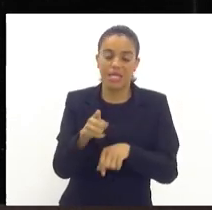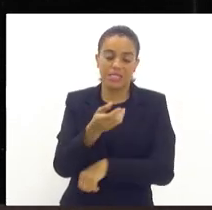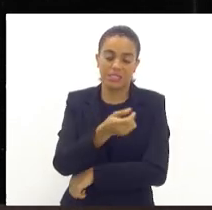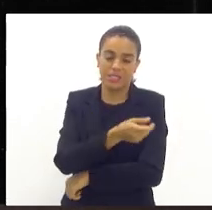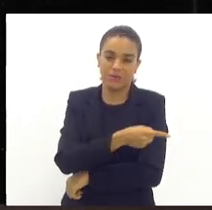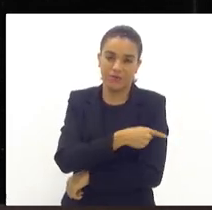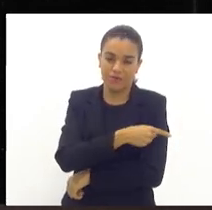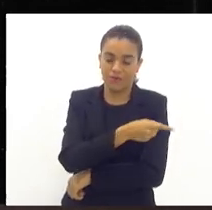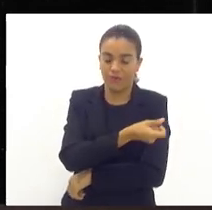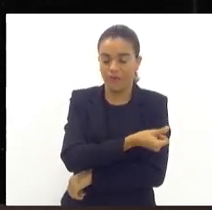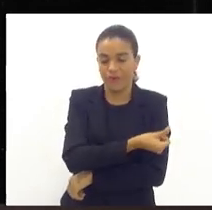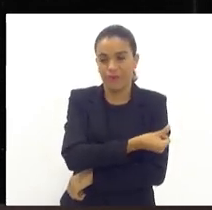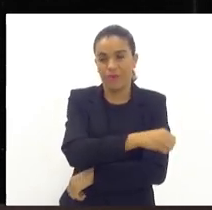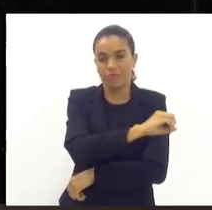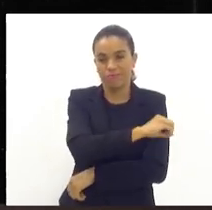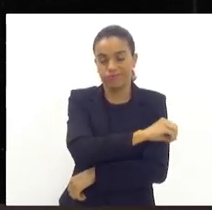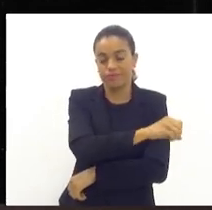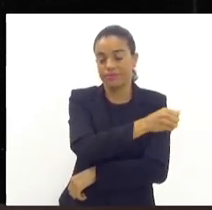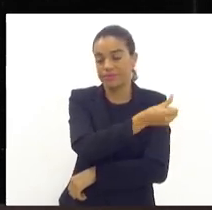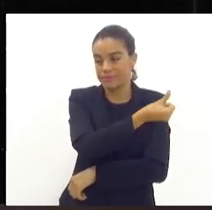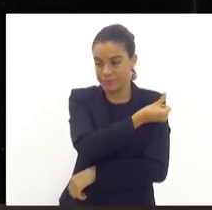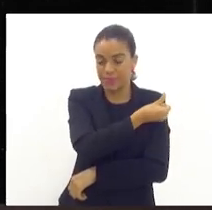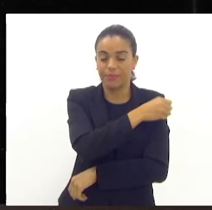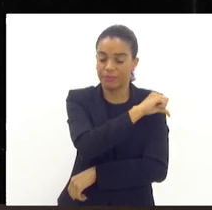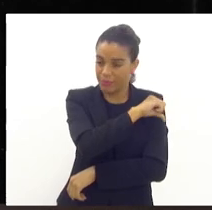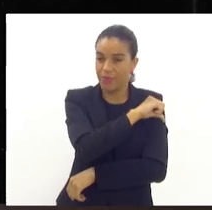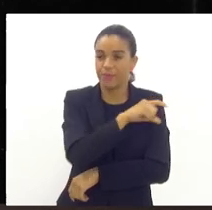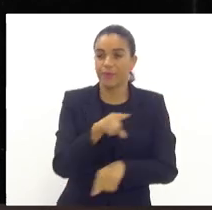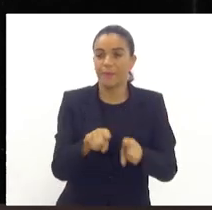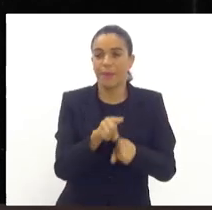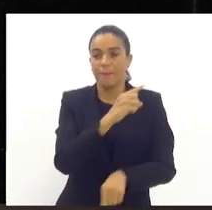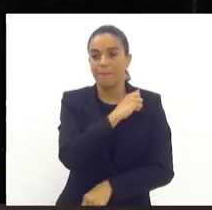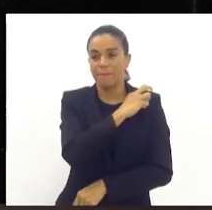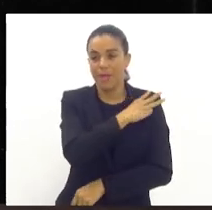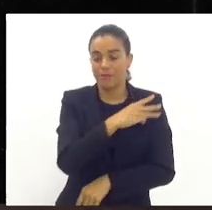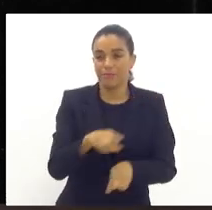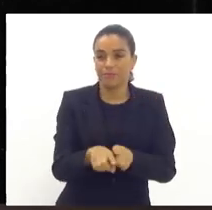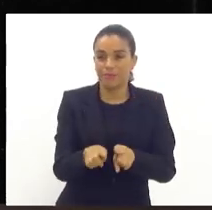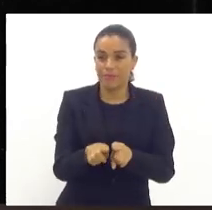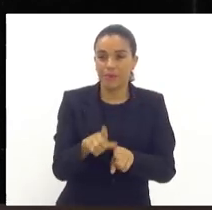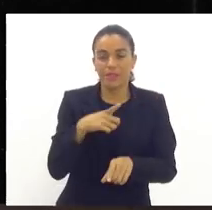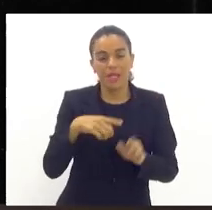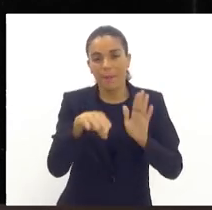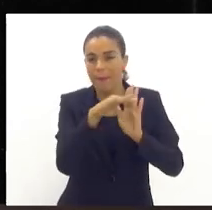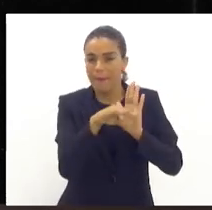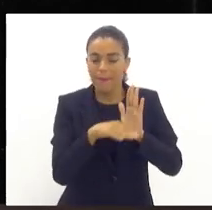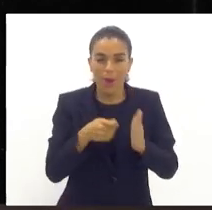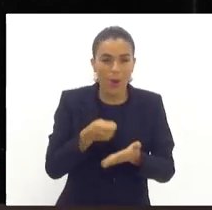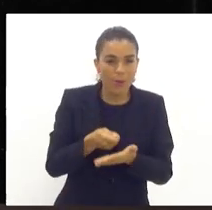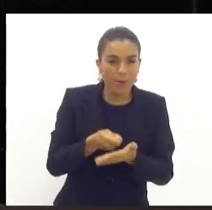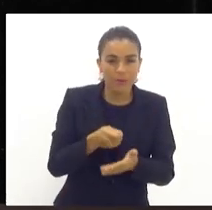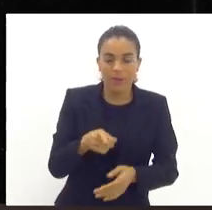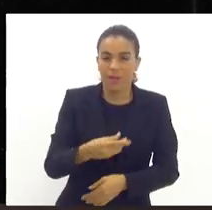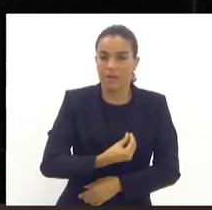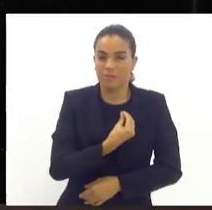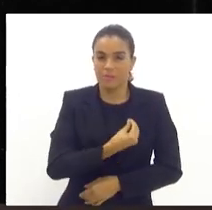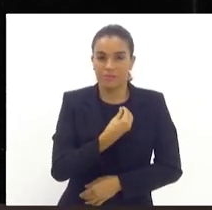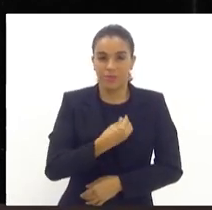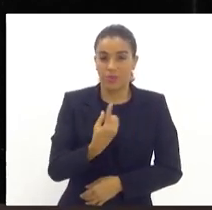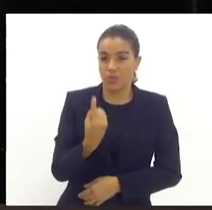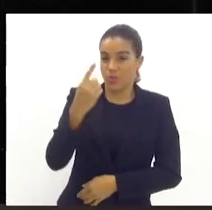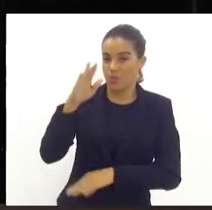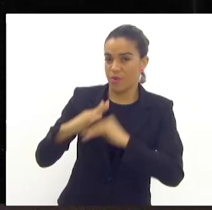médio. Todo o trabalho de educação nutricional desenvolvido no escopo do referido programa terá obrigatoriamente a participação de um